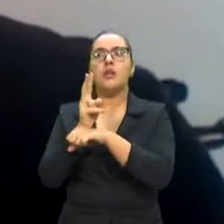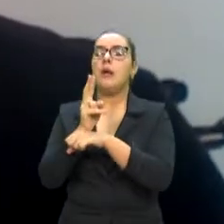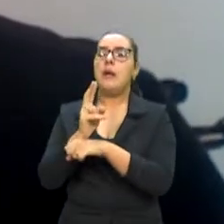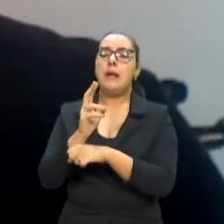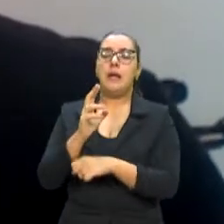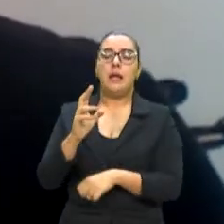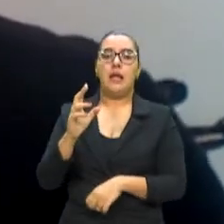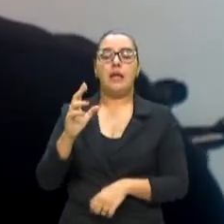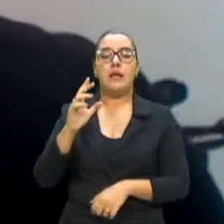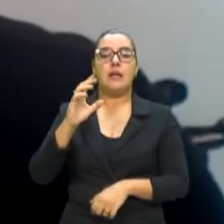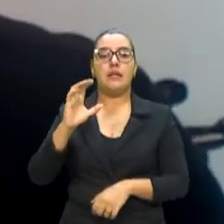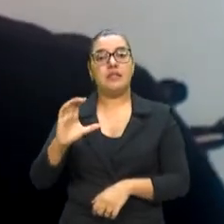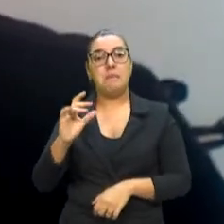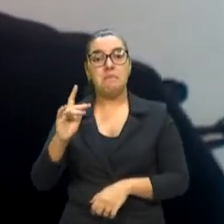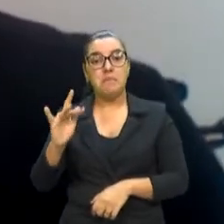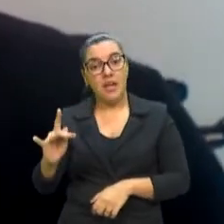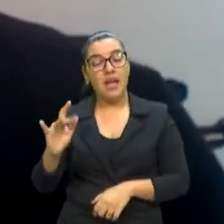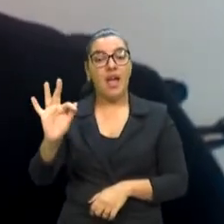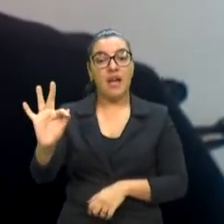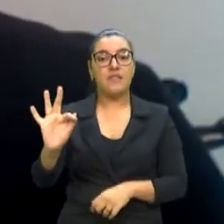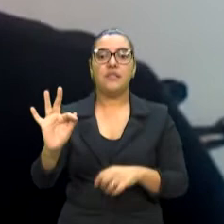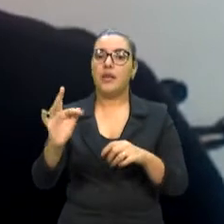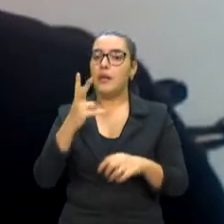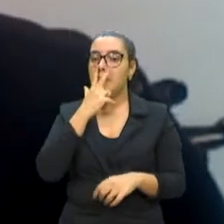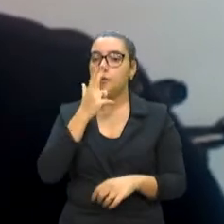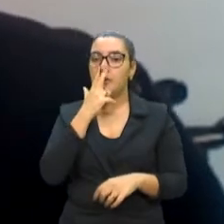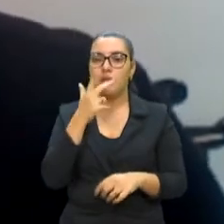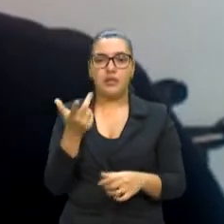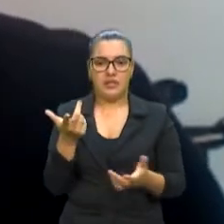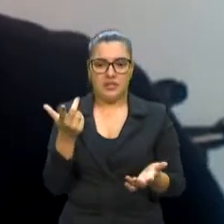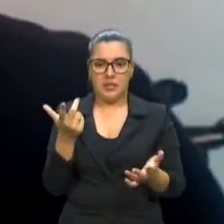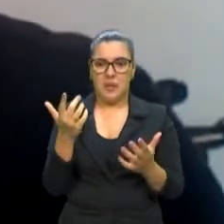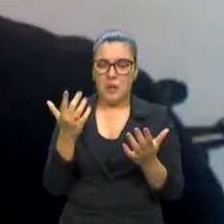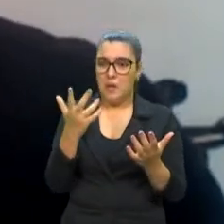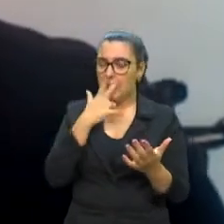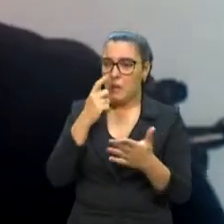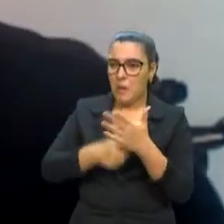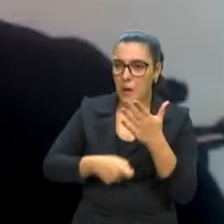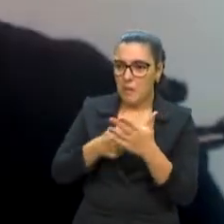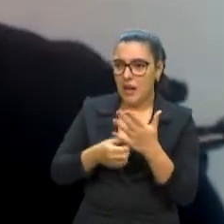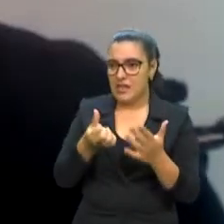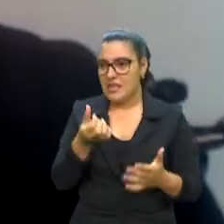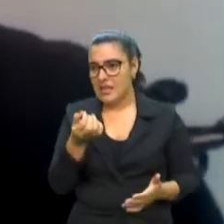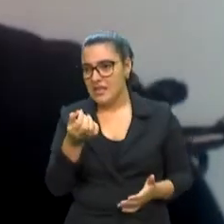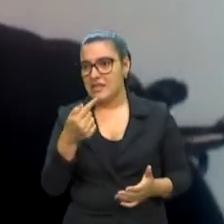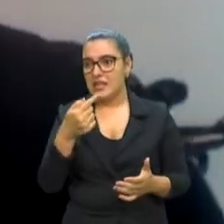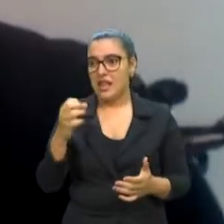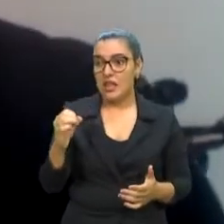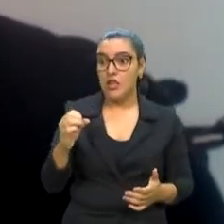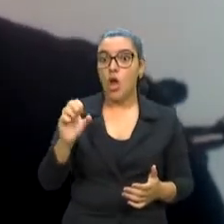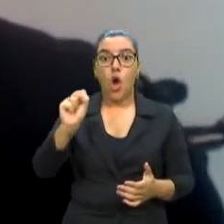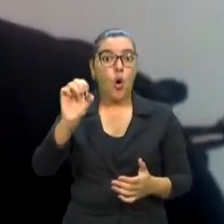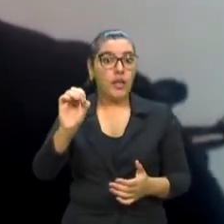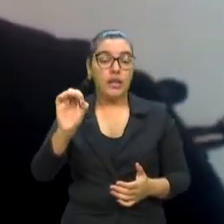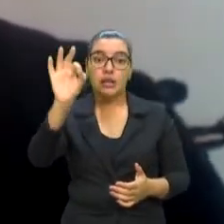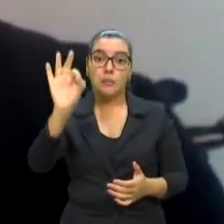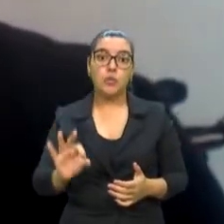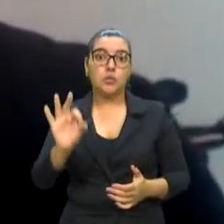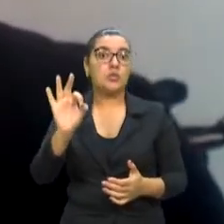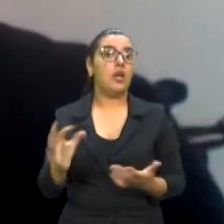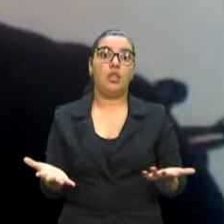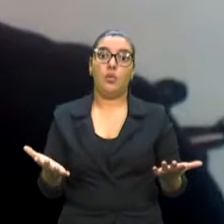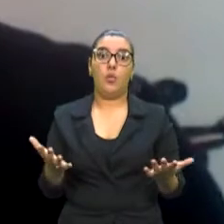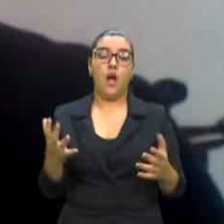Então não faz sentido, né, você cobrar 60%, 70%, 80% ao ano de um empréstimo consignado, né,